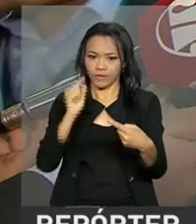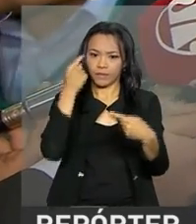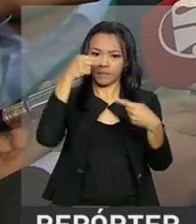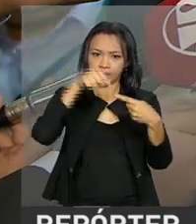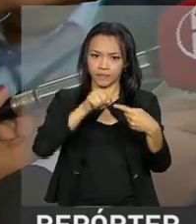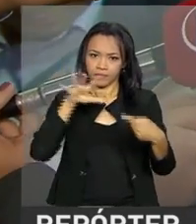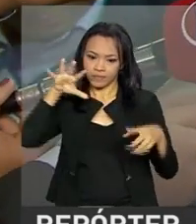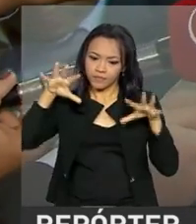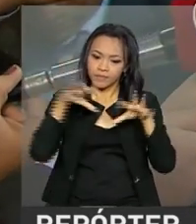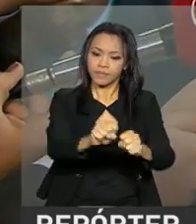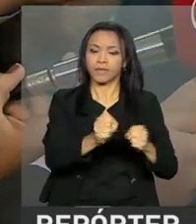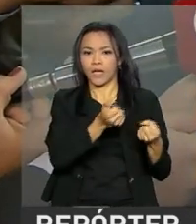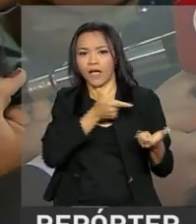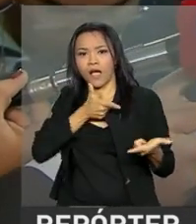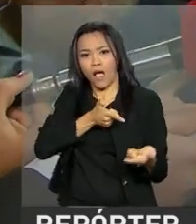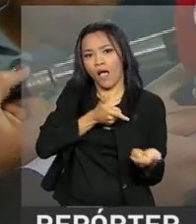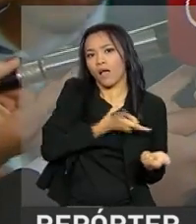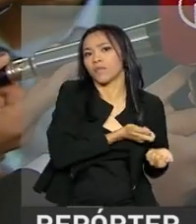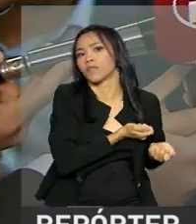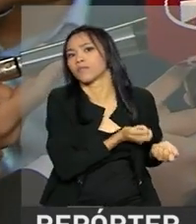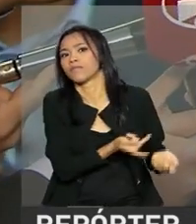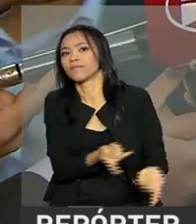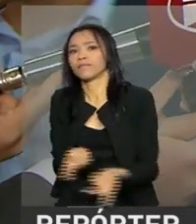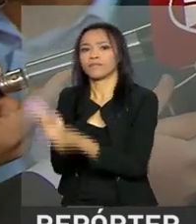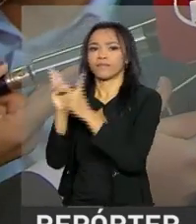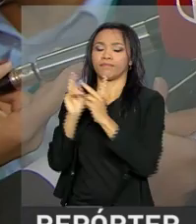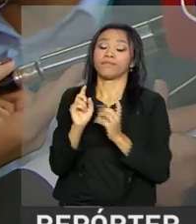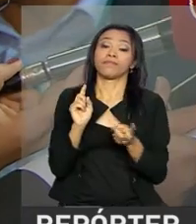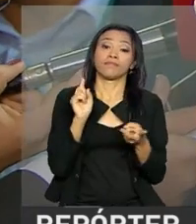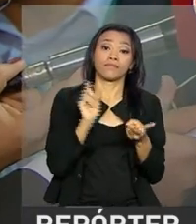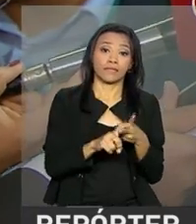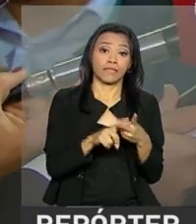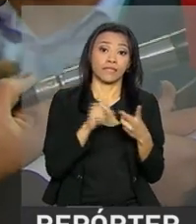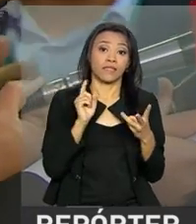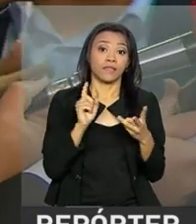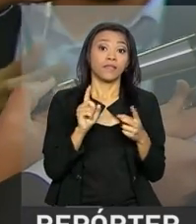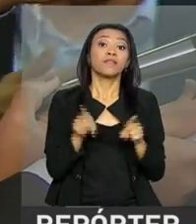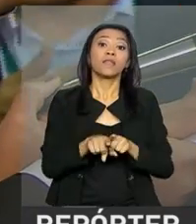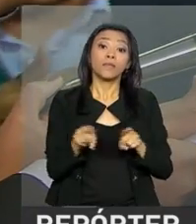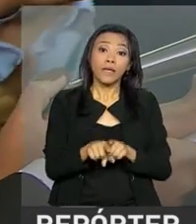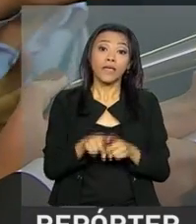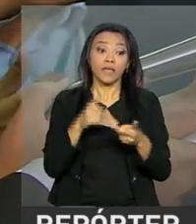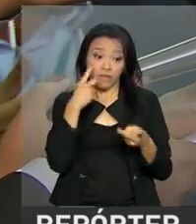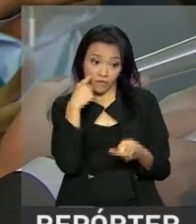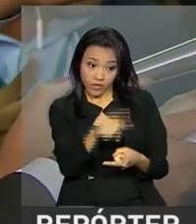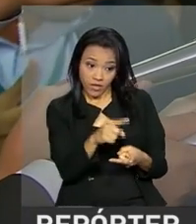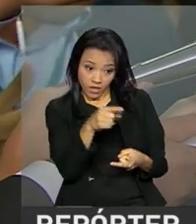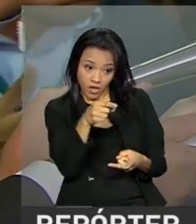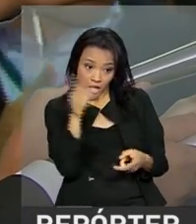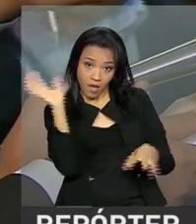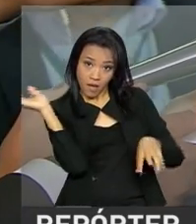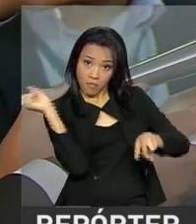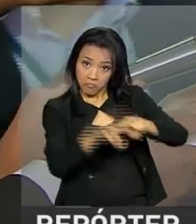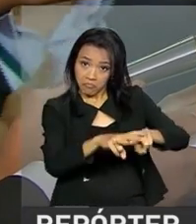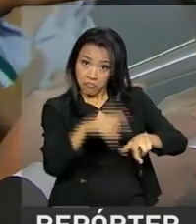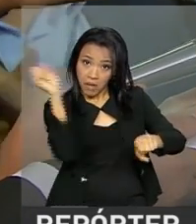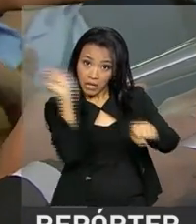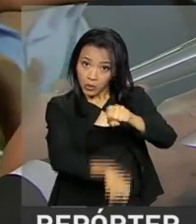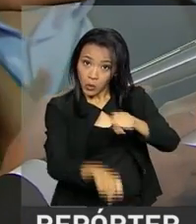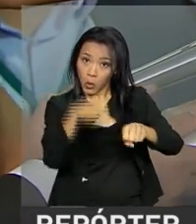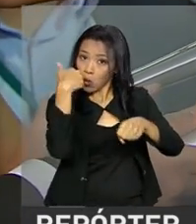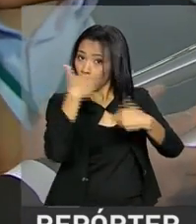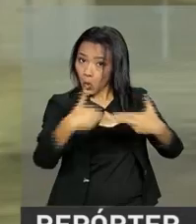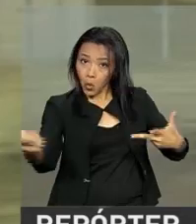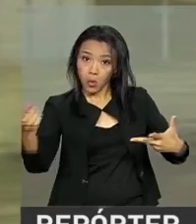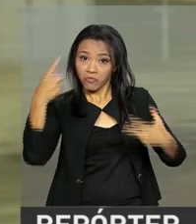apreensão de armas, retirar o armamento das ruas e prender quem precisa estar preso, homicida, latrocínio e